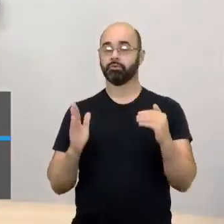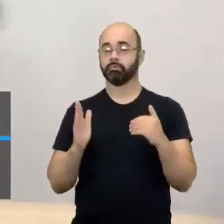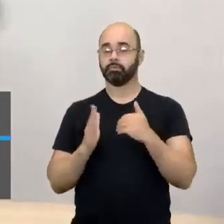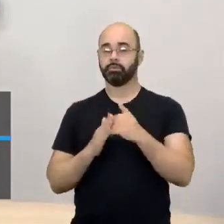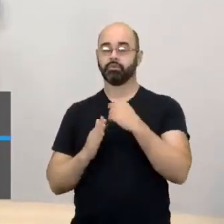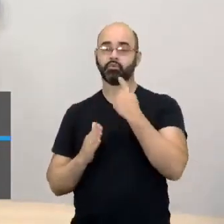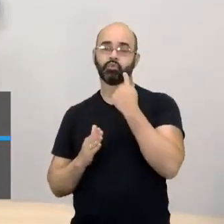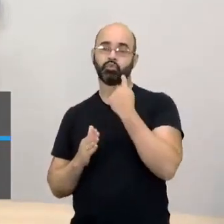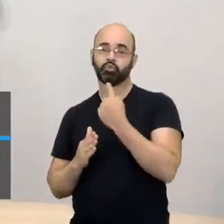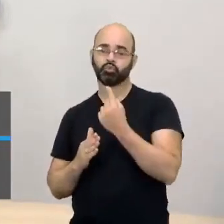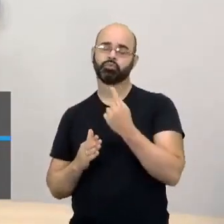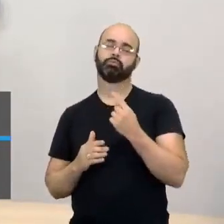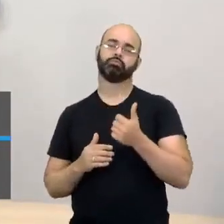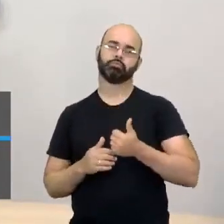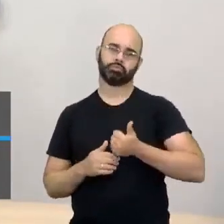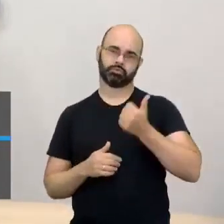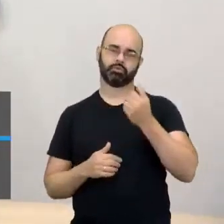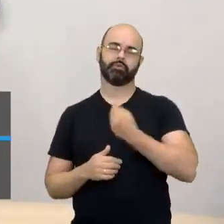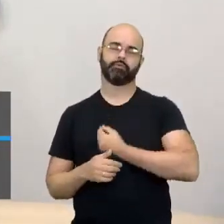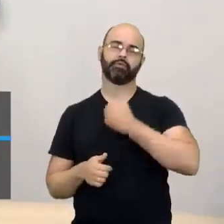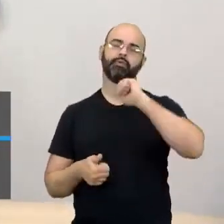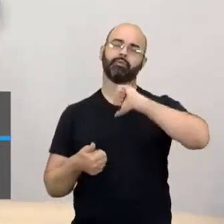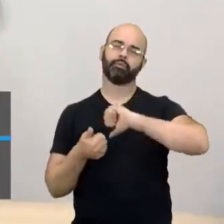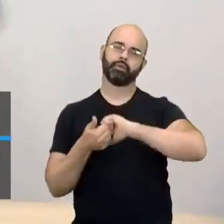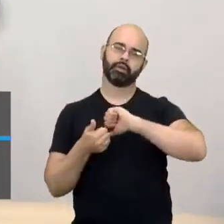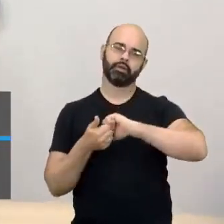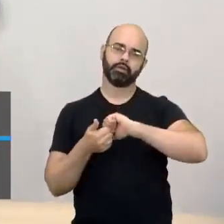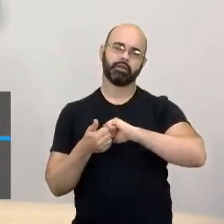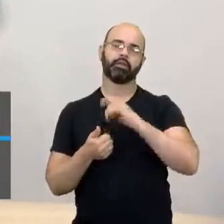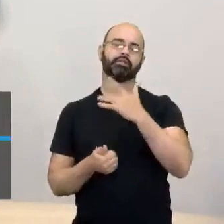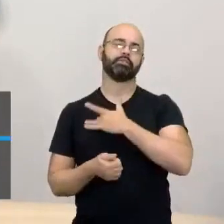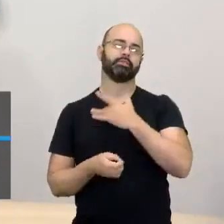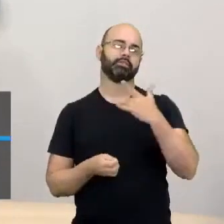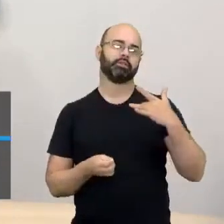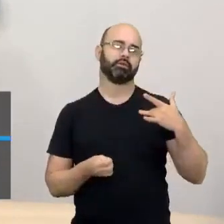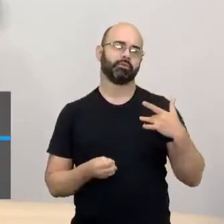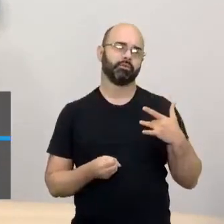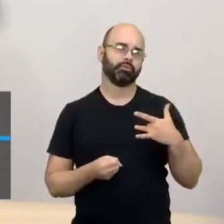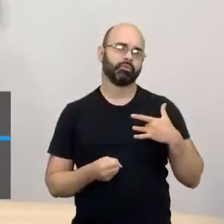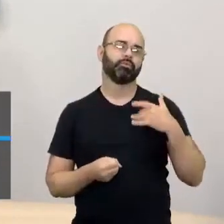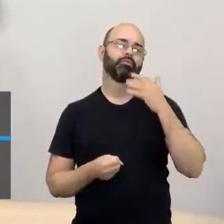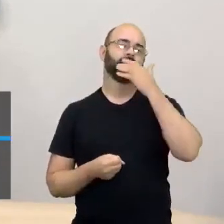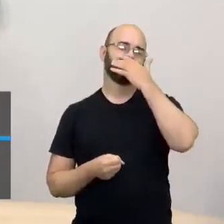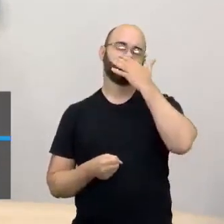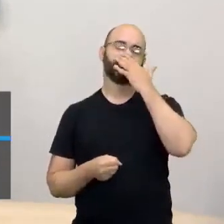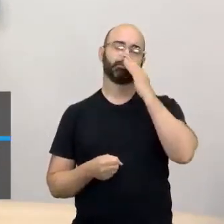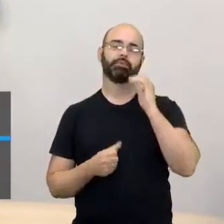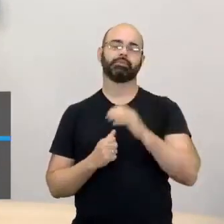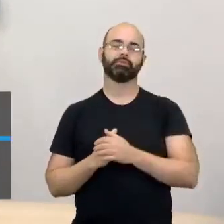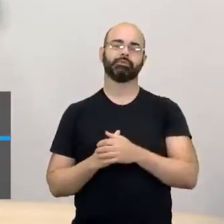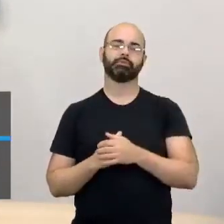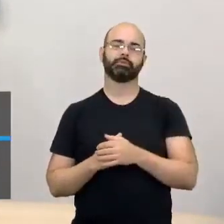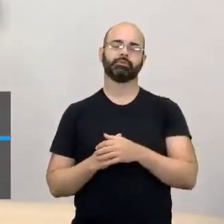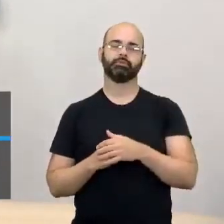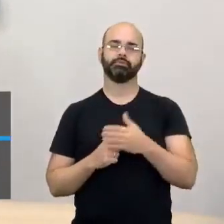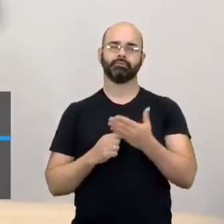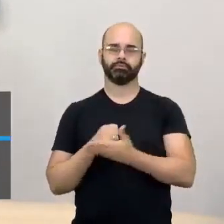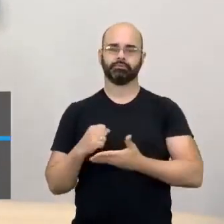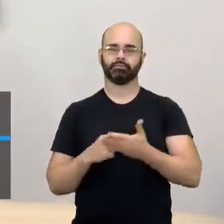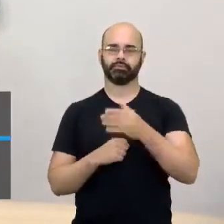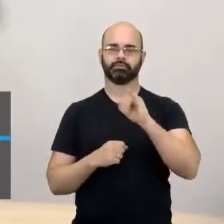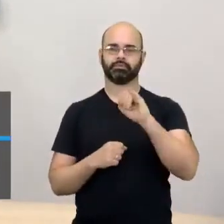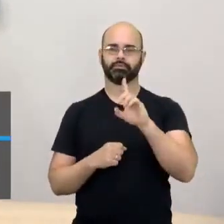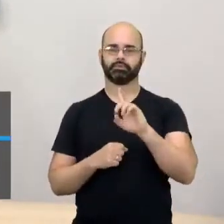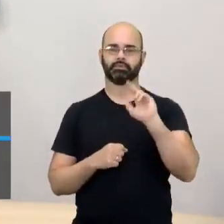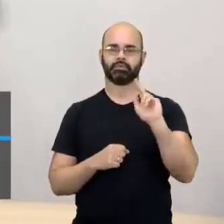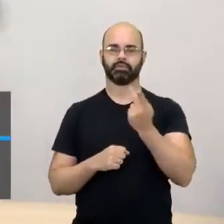1, melhor, né, a qualidade de vida, né, saúde, né, que são os padrões, aí, os pilares do Índice de Desenvolvimento Humano.